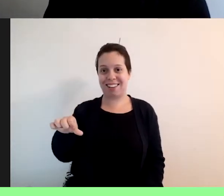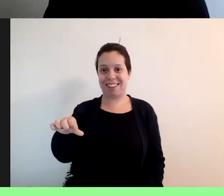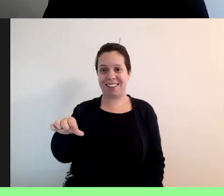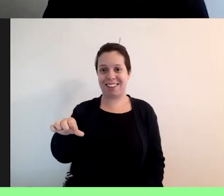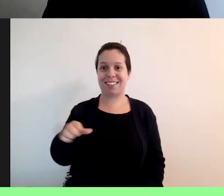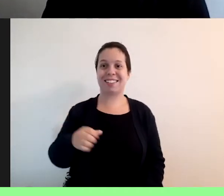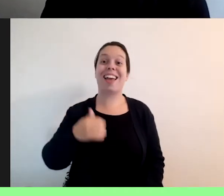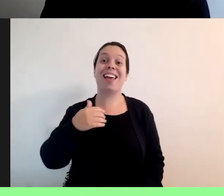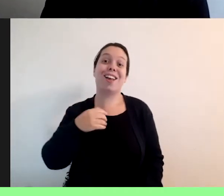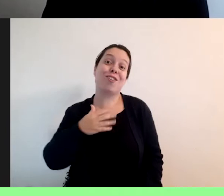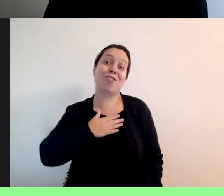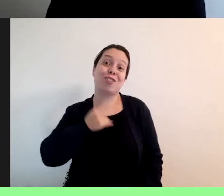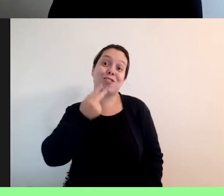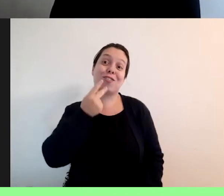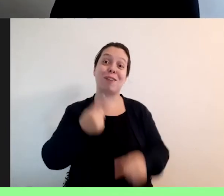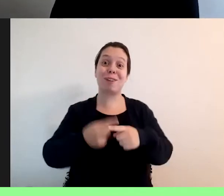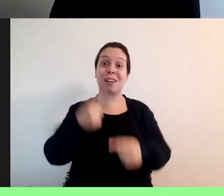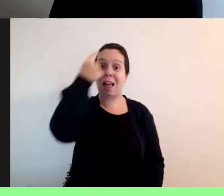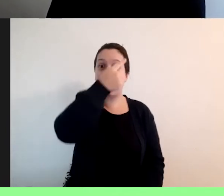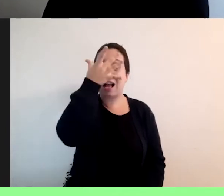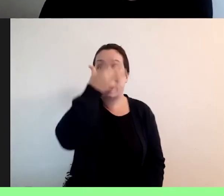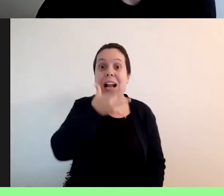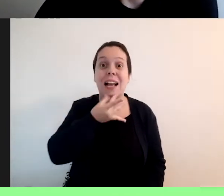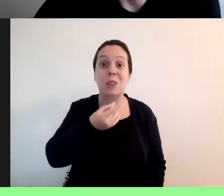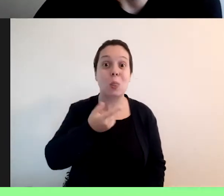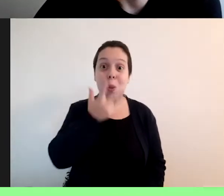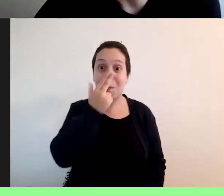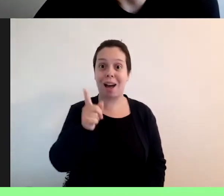aparento. Então é legal falar, né?